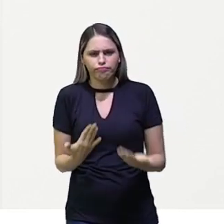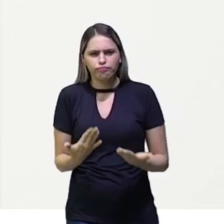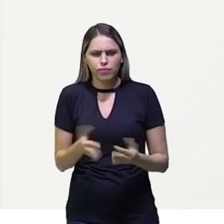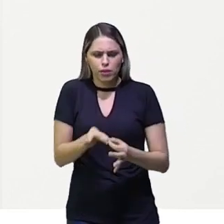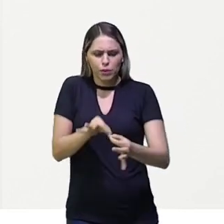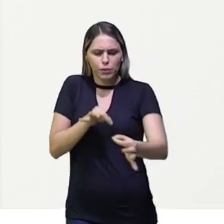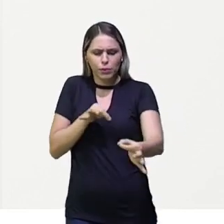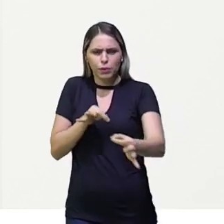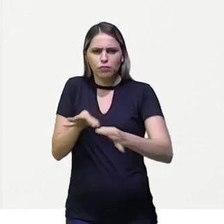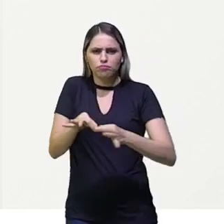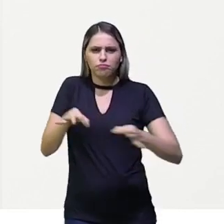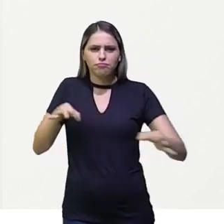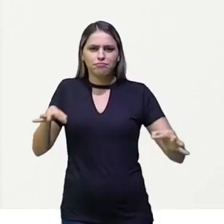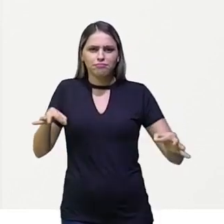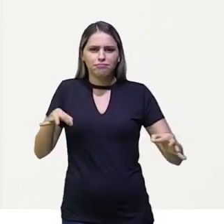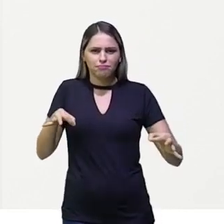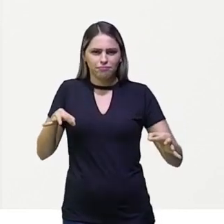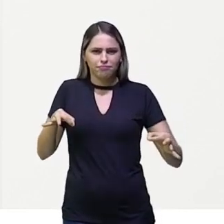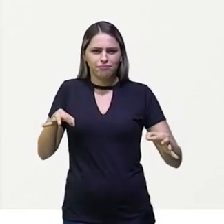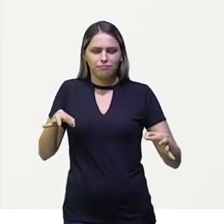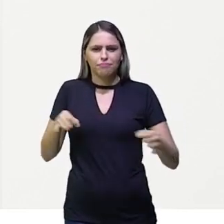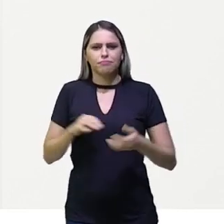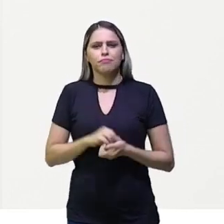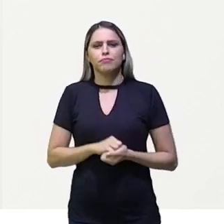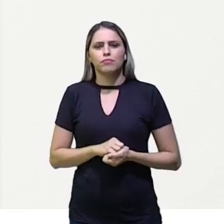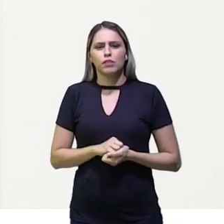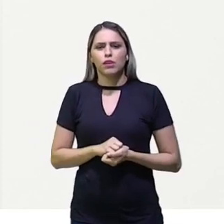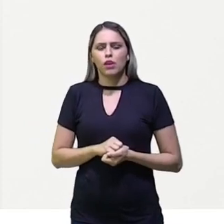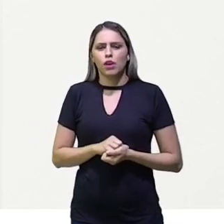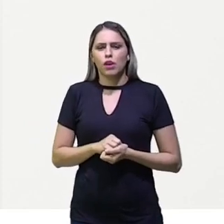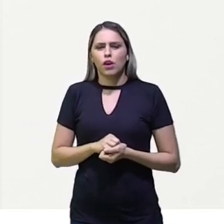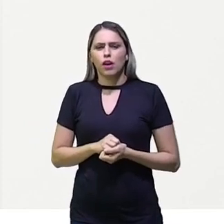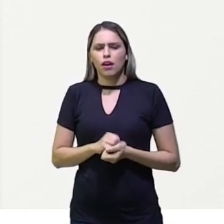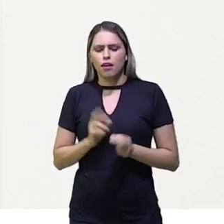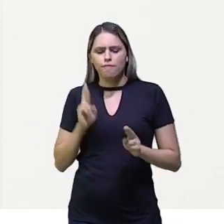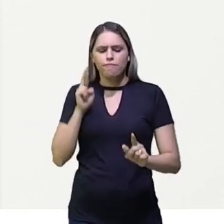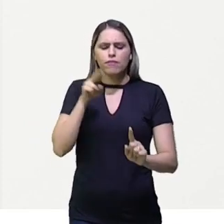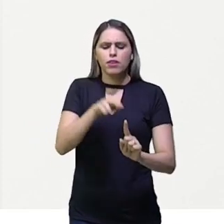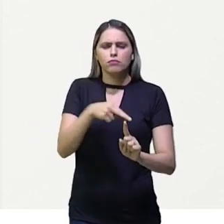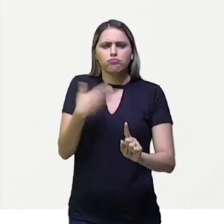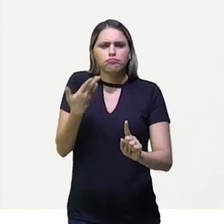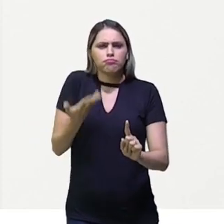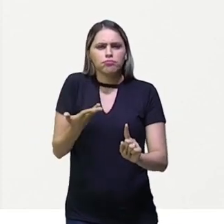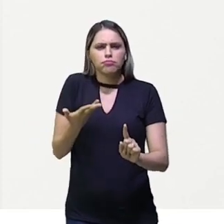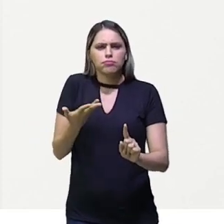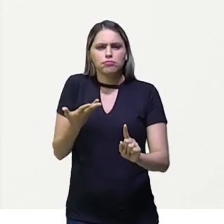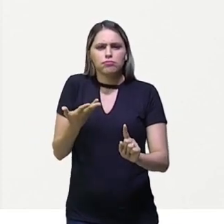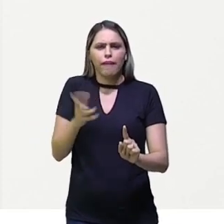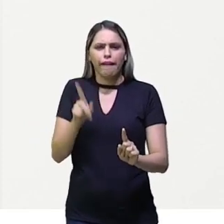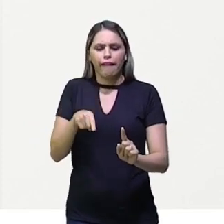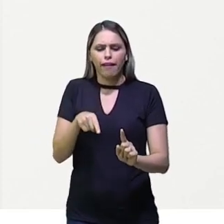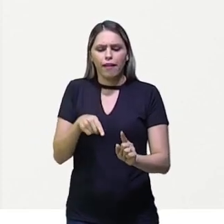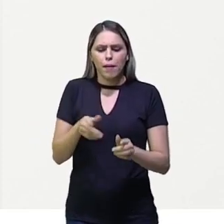e capacidade, tendo como referência unidade de medidas não convencionais.